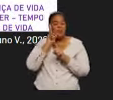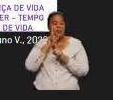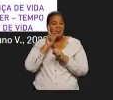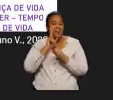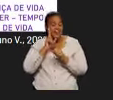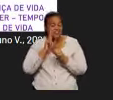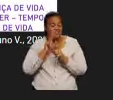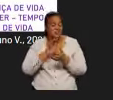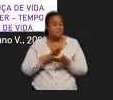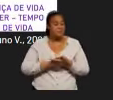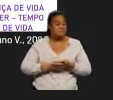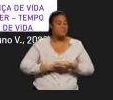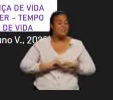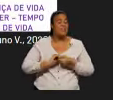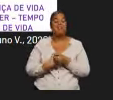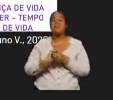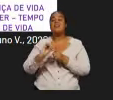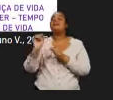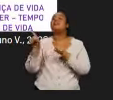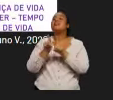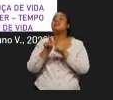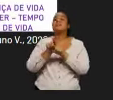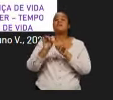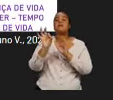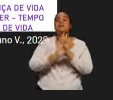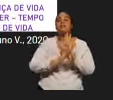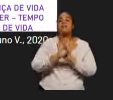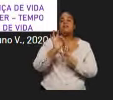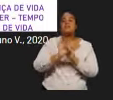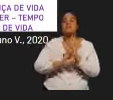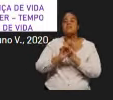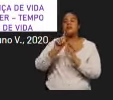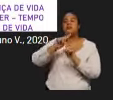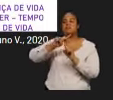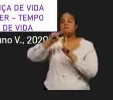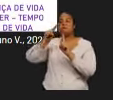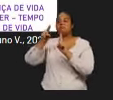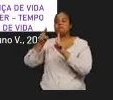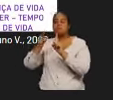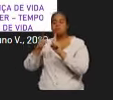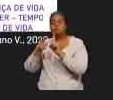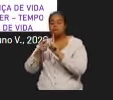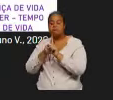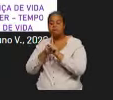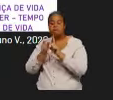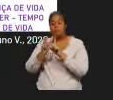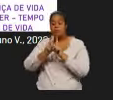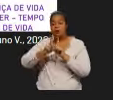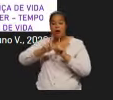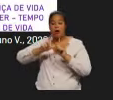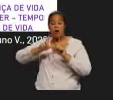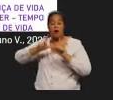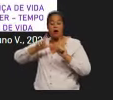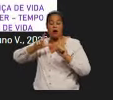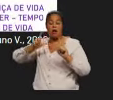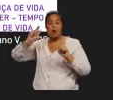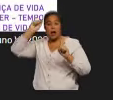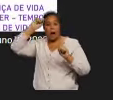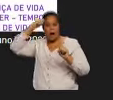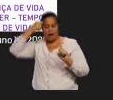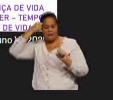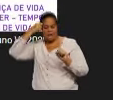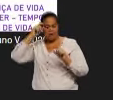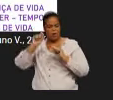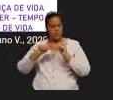quase que que oi e a taxa de fertilidade ao fecundidade continua alta nos países da áfrica